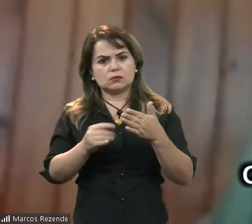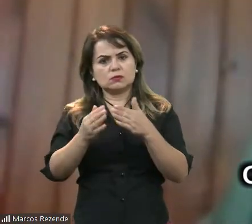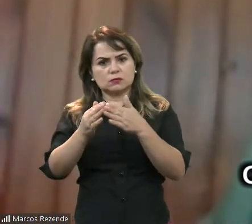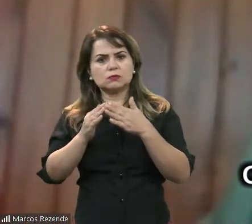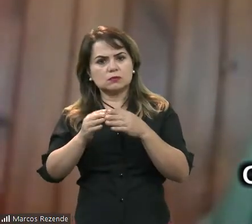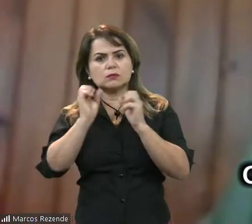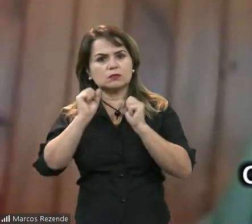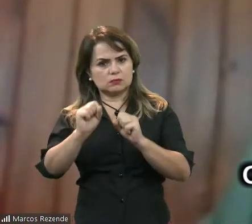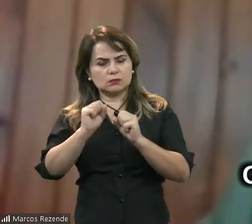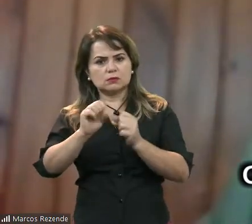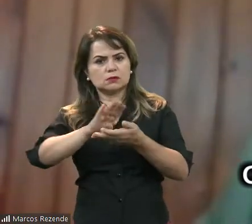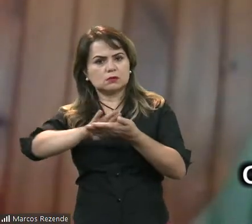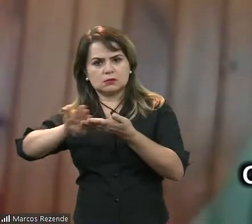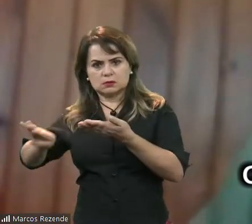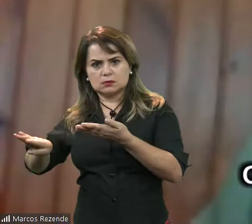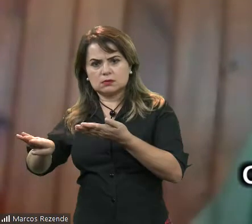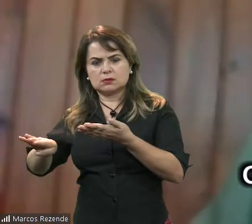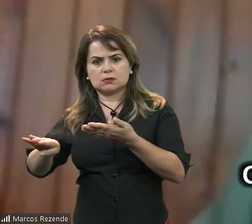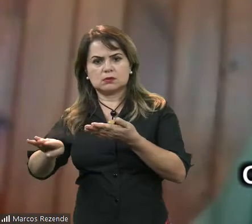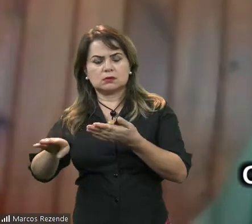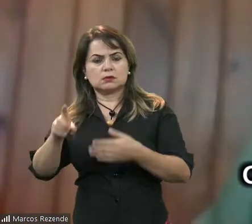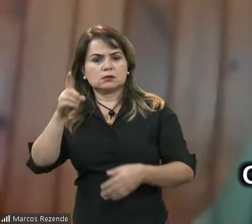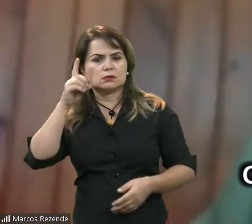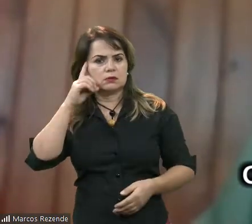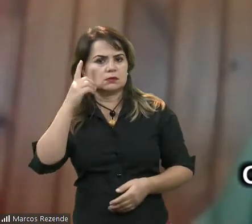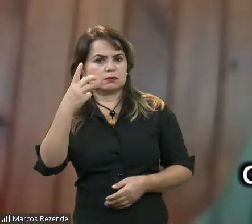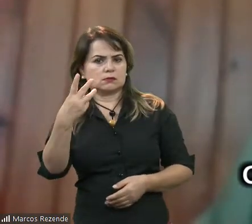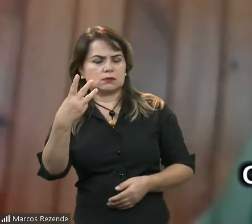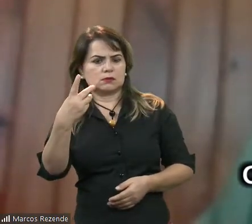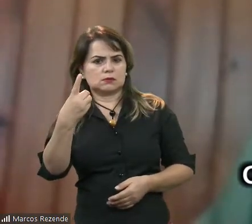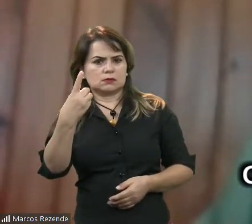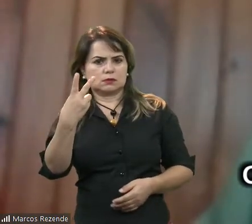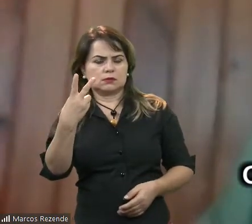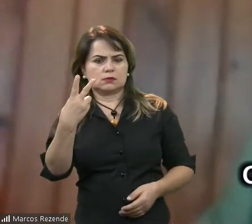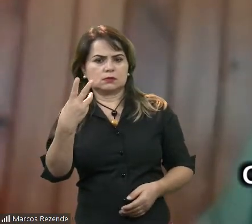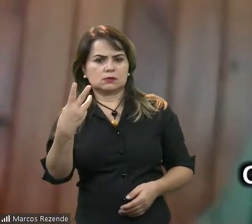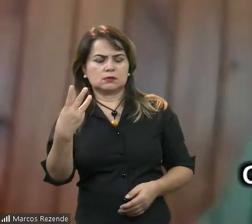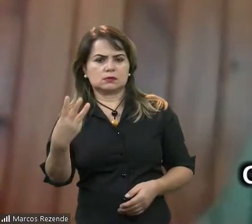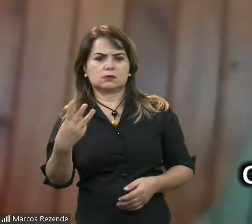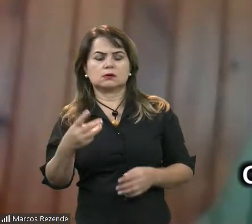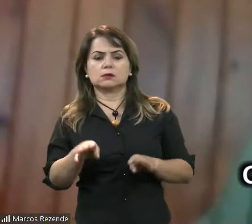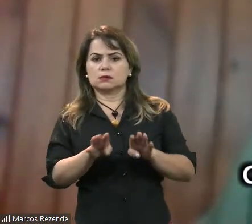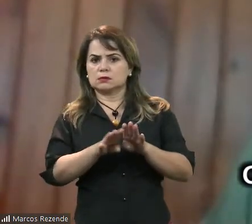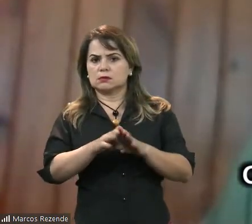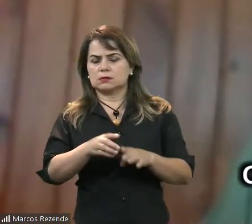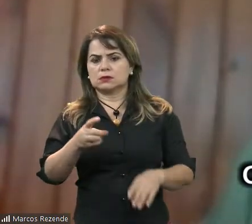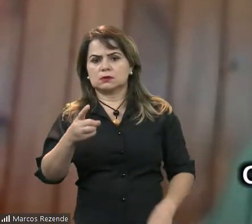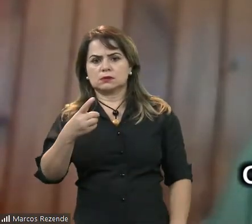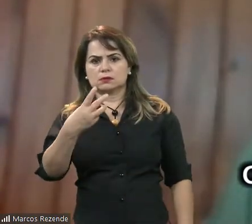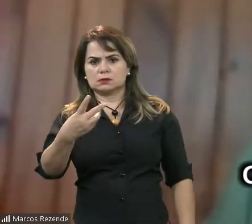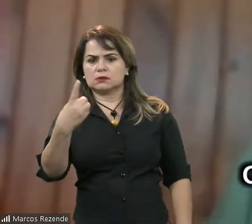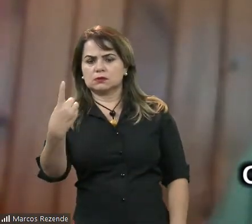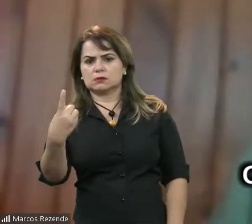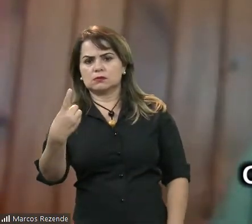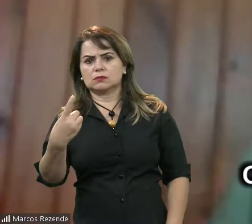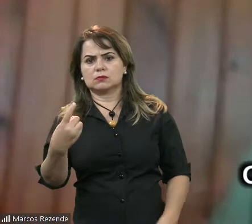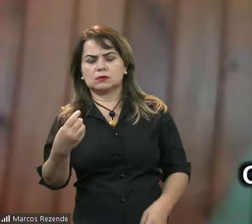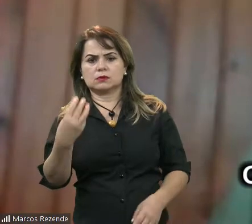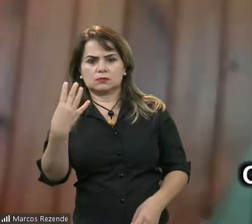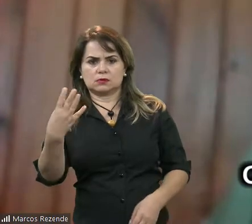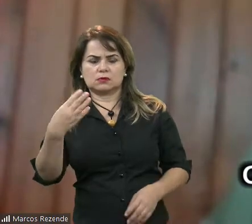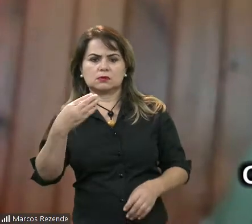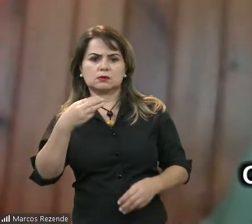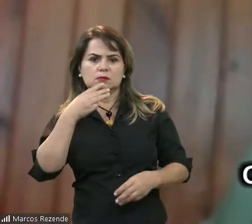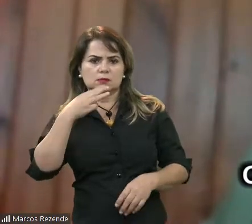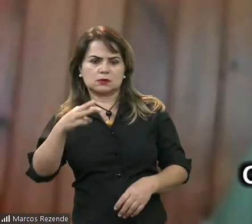extraordinárias de 23 de março e da sessão de 31 de março e 4 de maio. Os vereadores que estiverem de